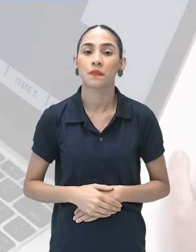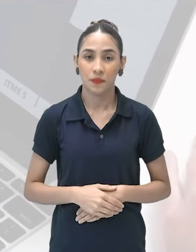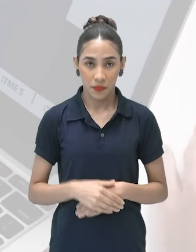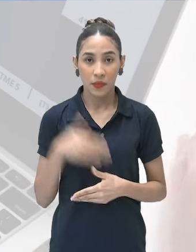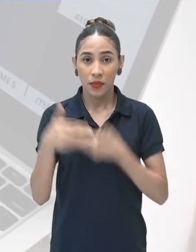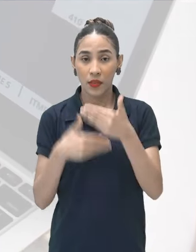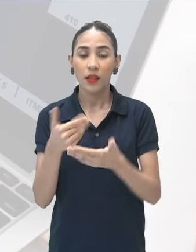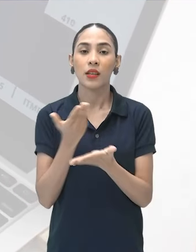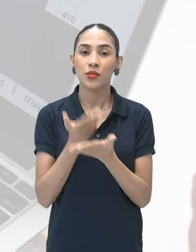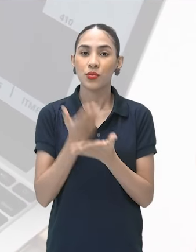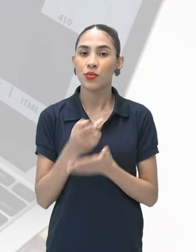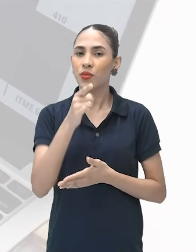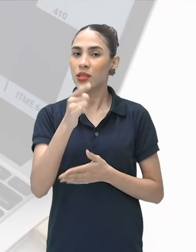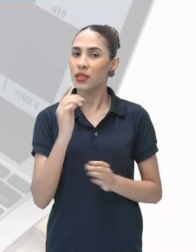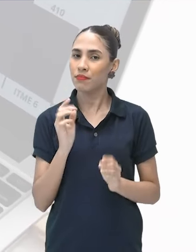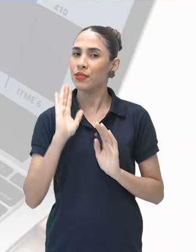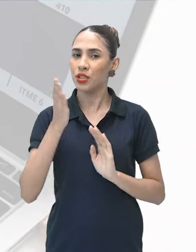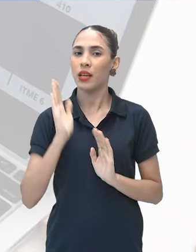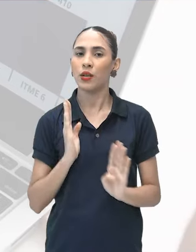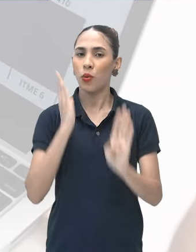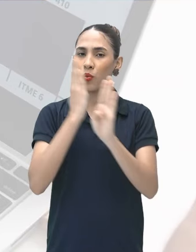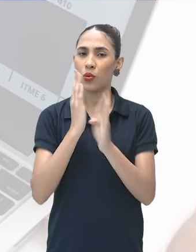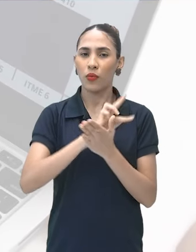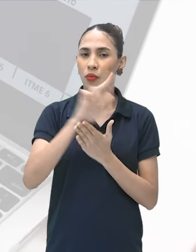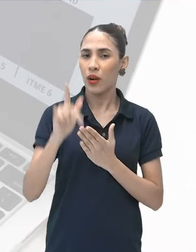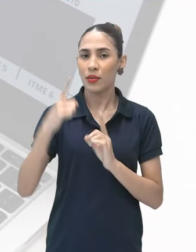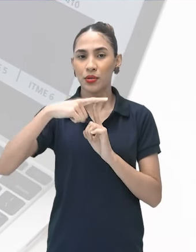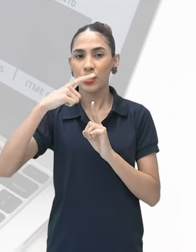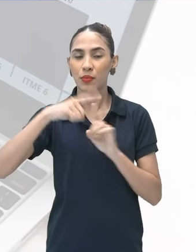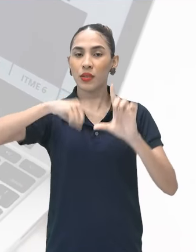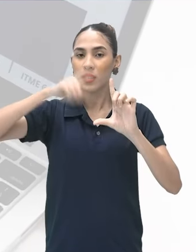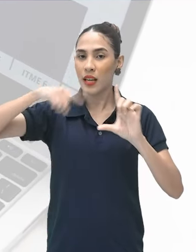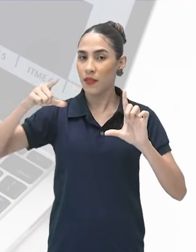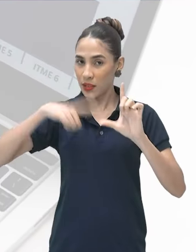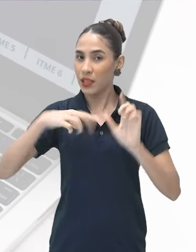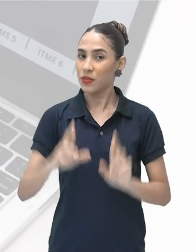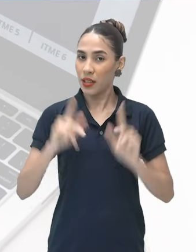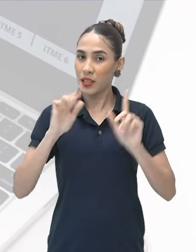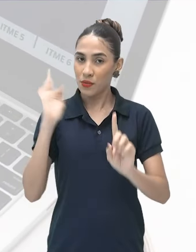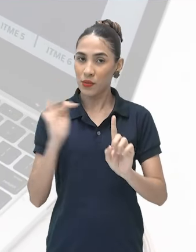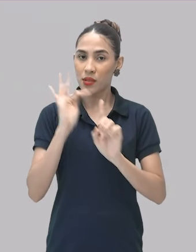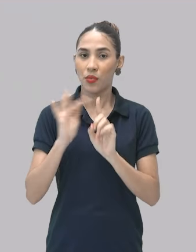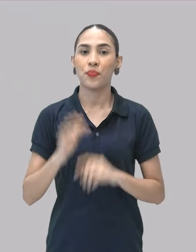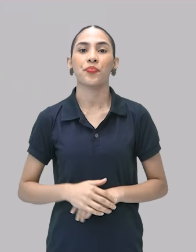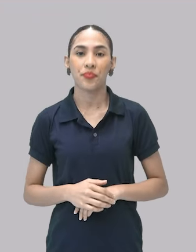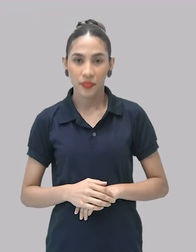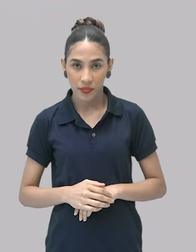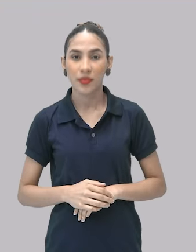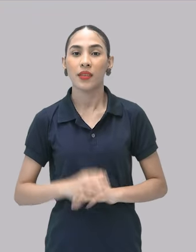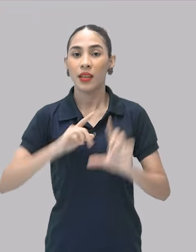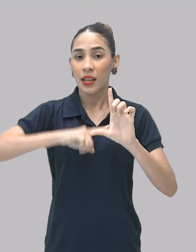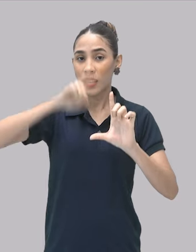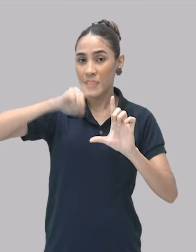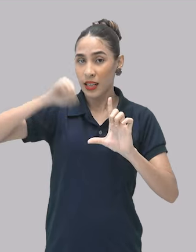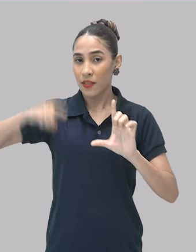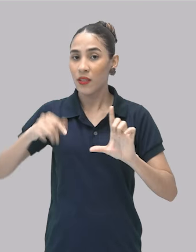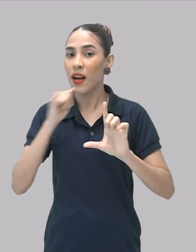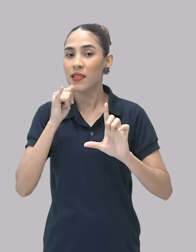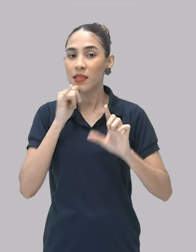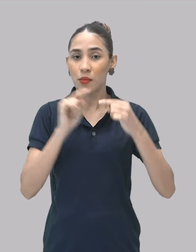seus estudos, você já lidou com vários tipos de gráficos que têm diferentes funções. Gráficos de